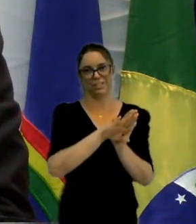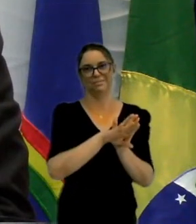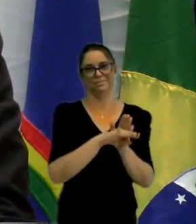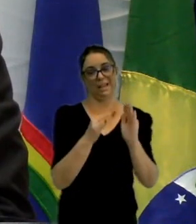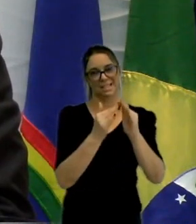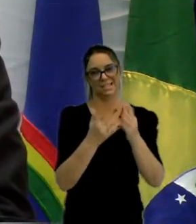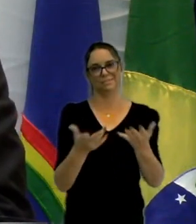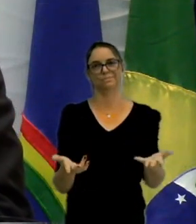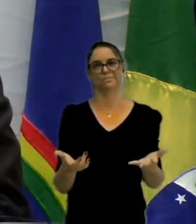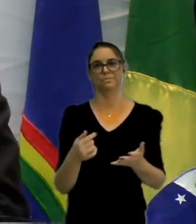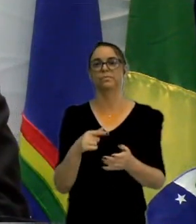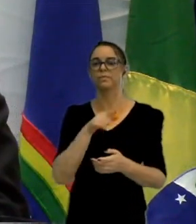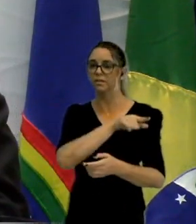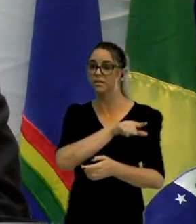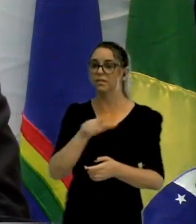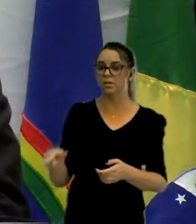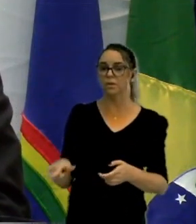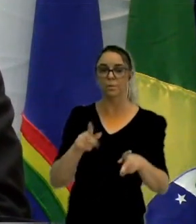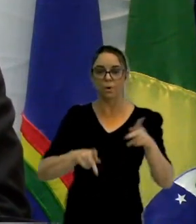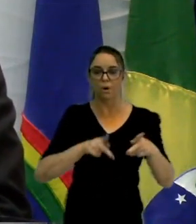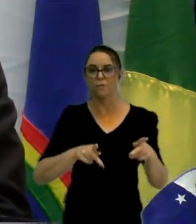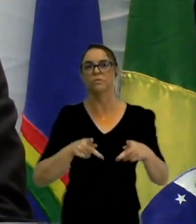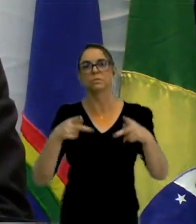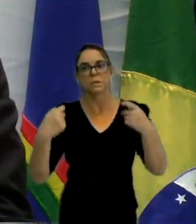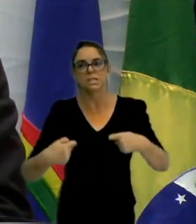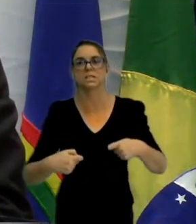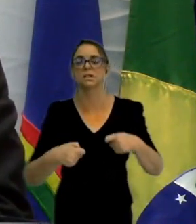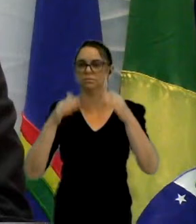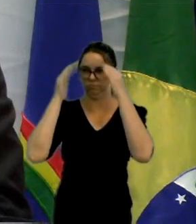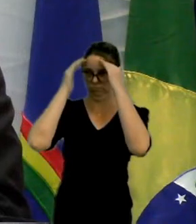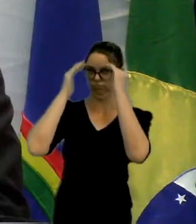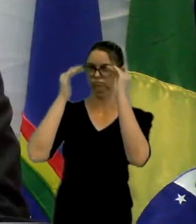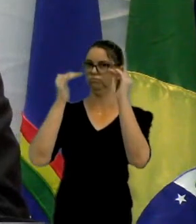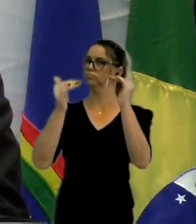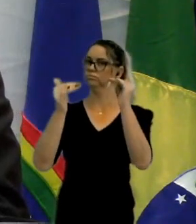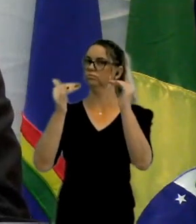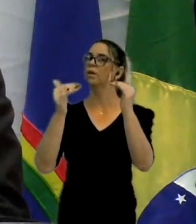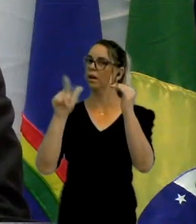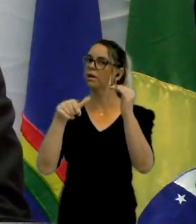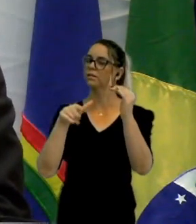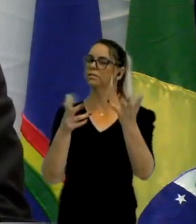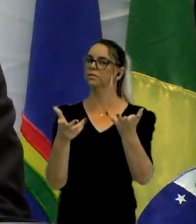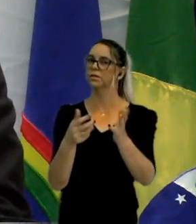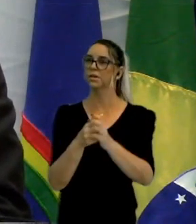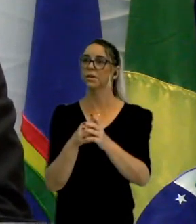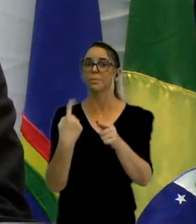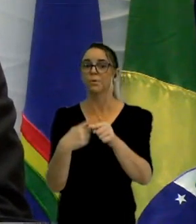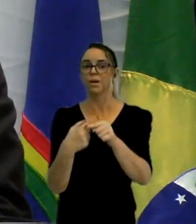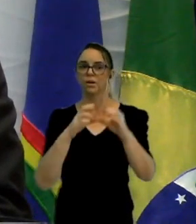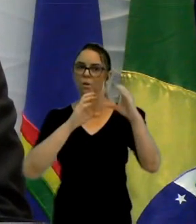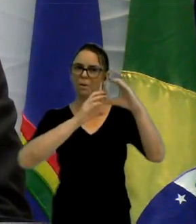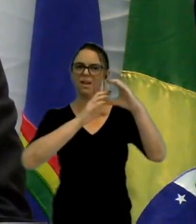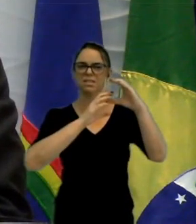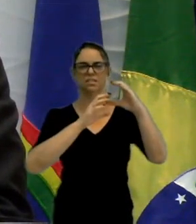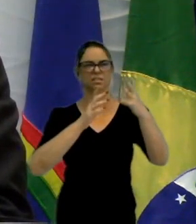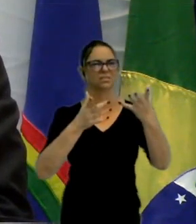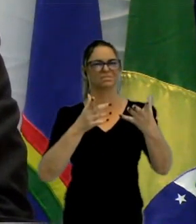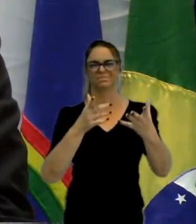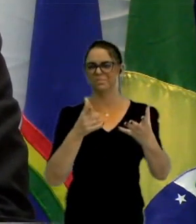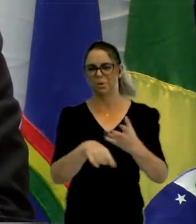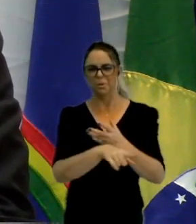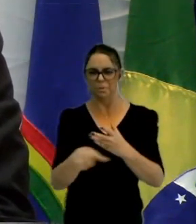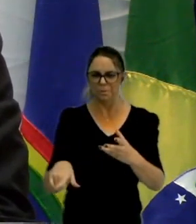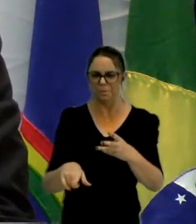merece o respeito devido por parte da Compesa, que tem tanto trazido dor de cabeça à nossa